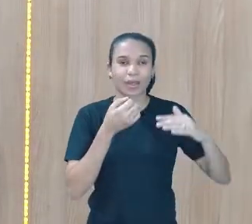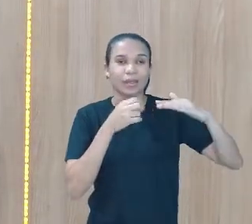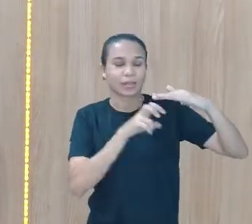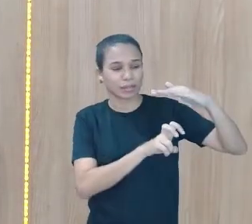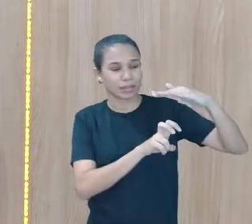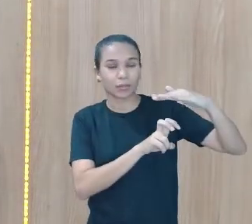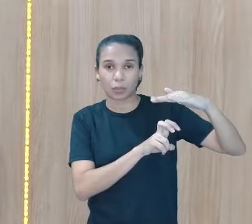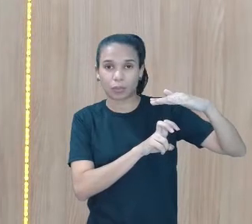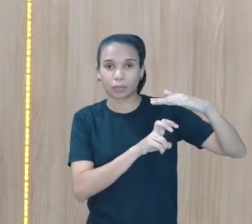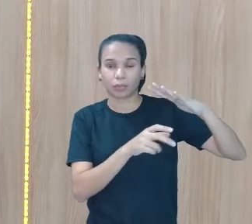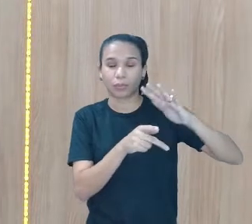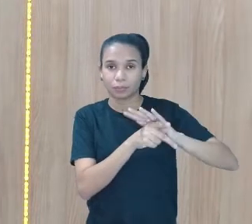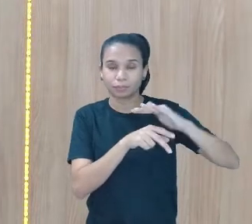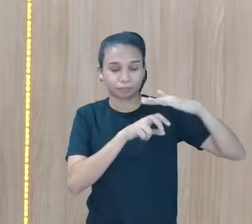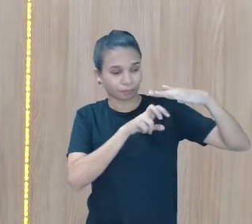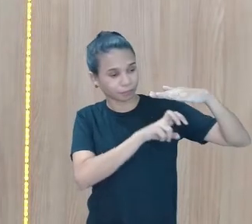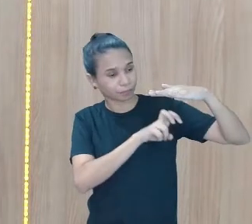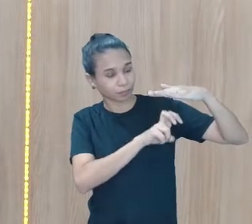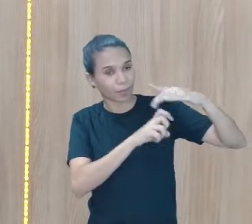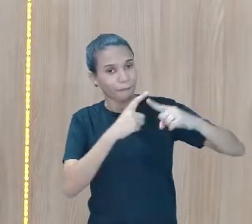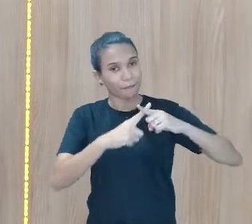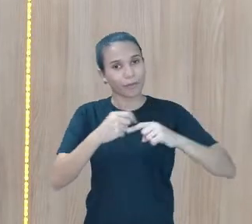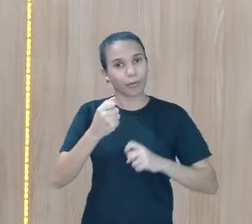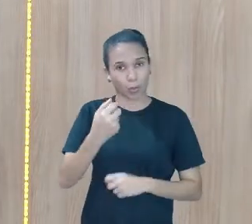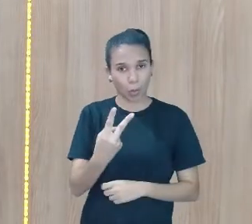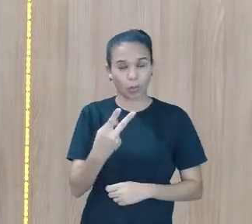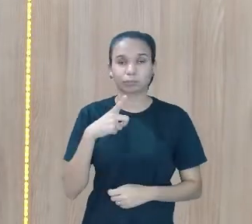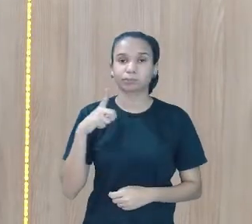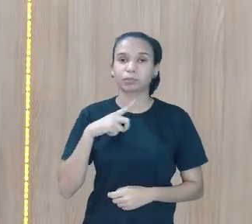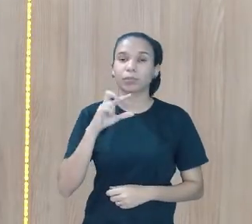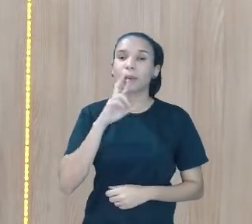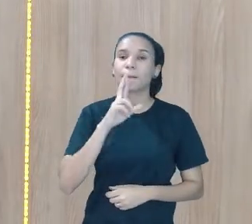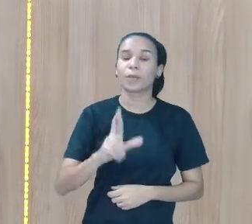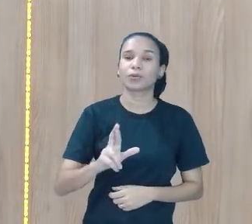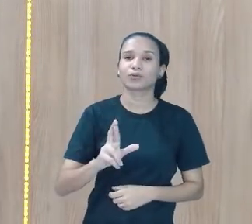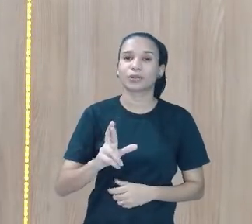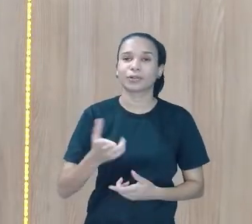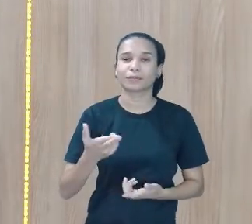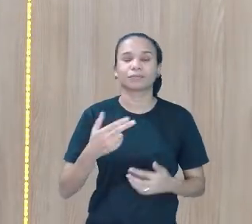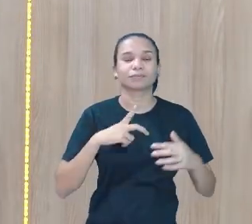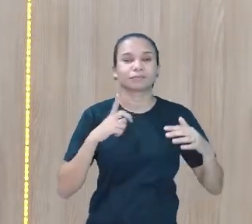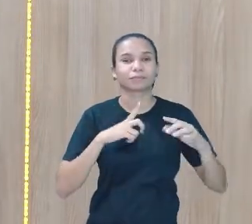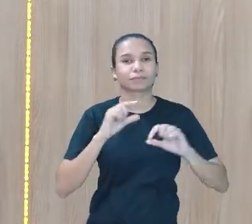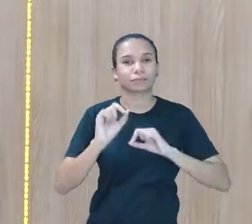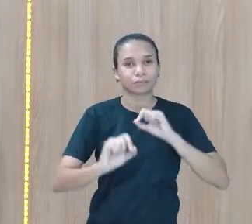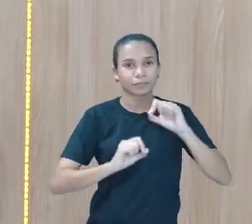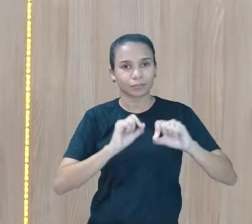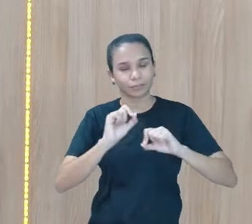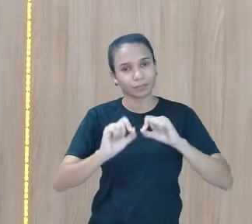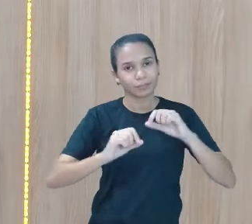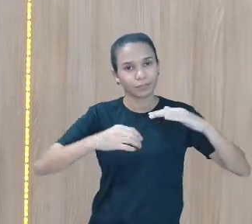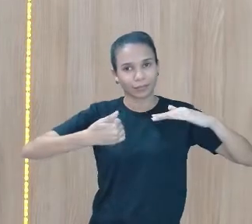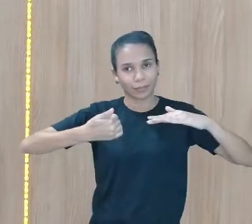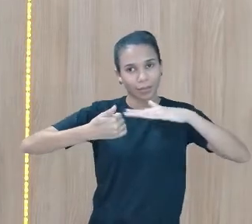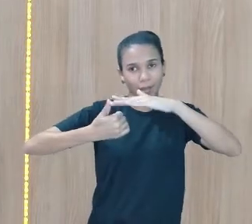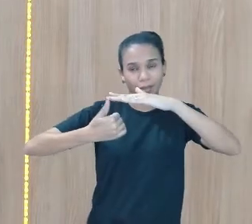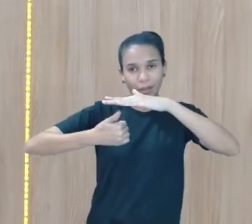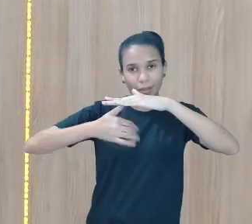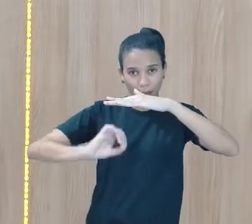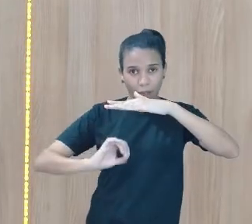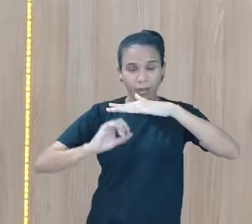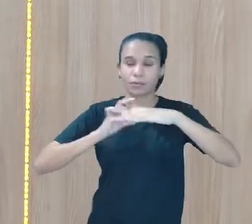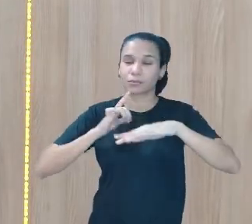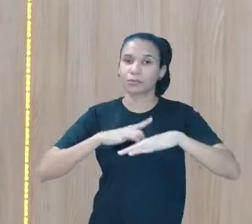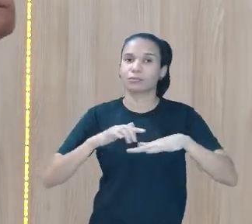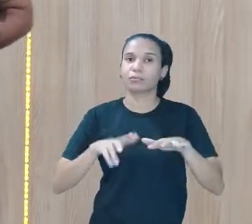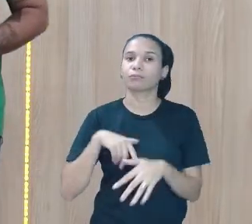multiplicar o denominador dessa fração por 2, eu vou encontrar 5 vezes 2, que vai ser 10, eu vou ter